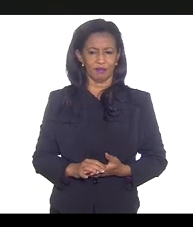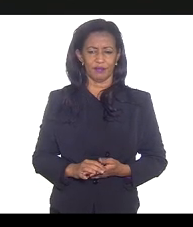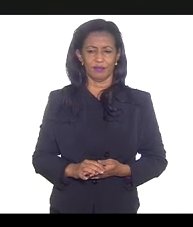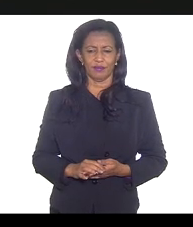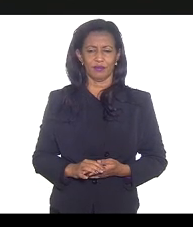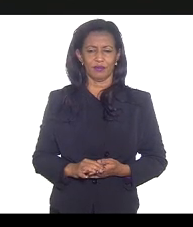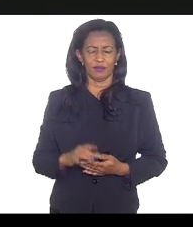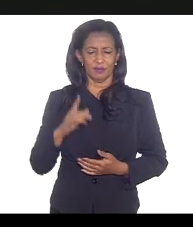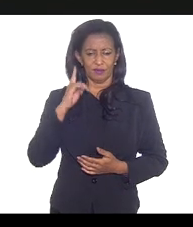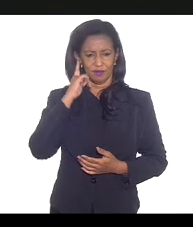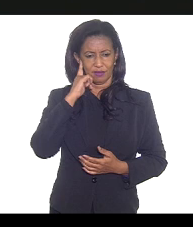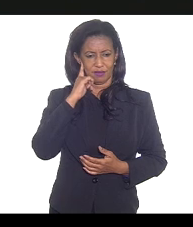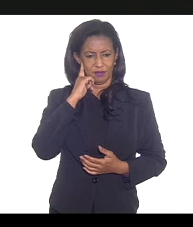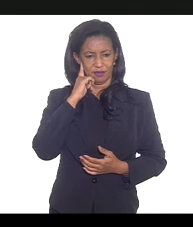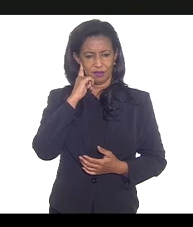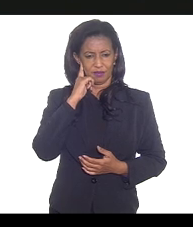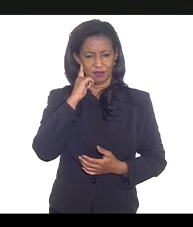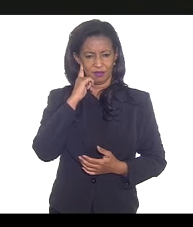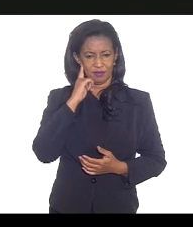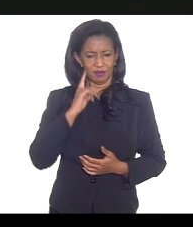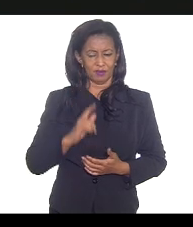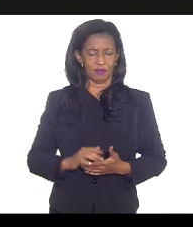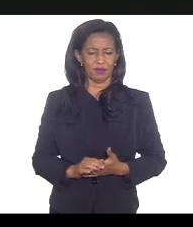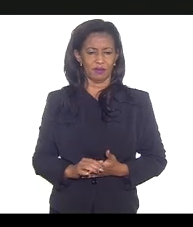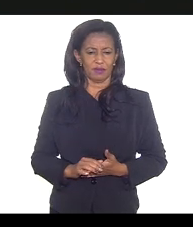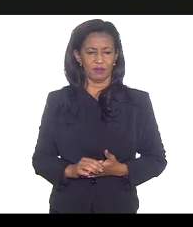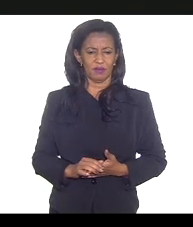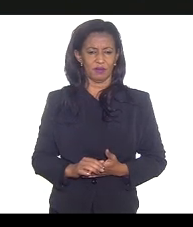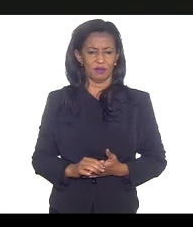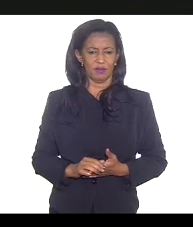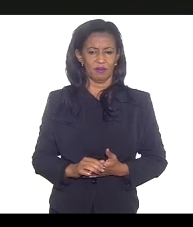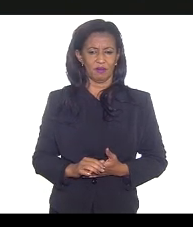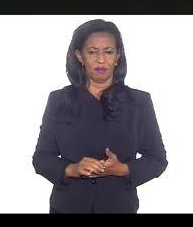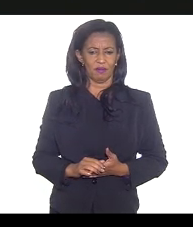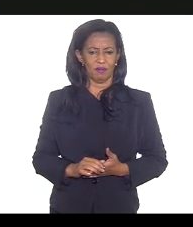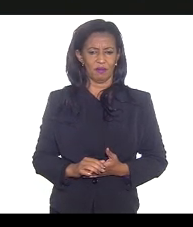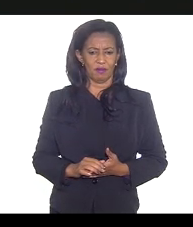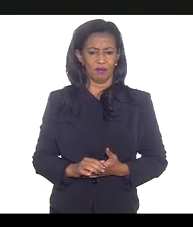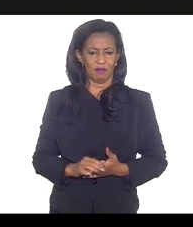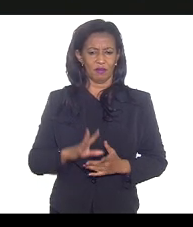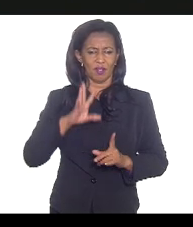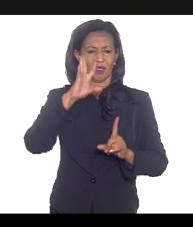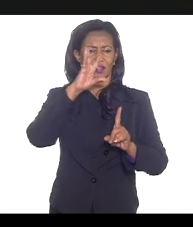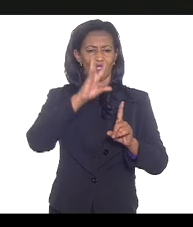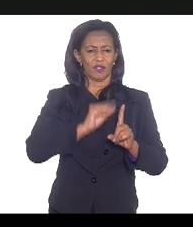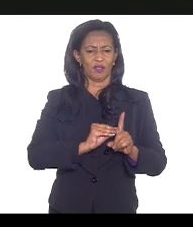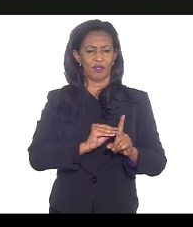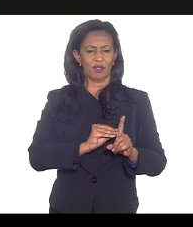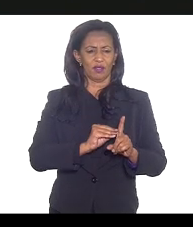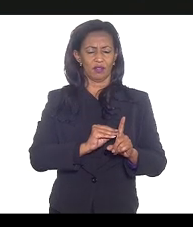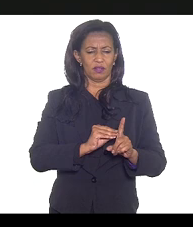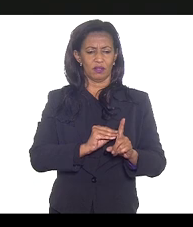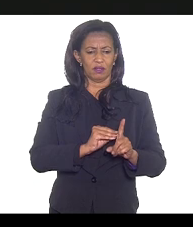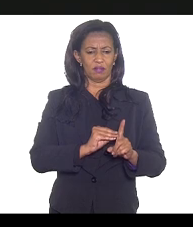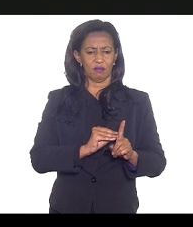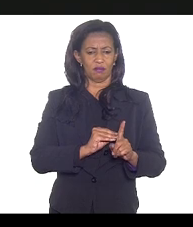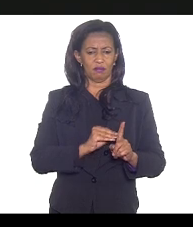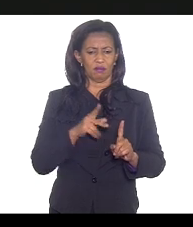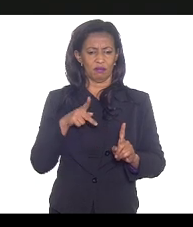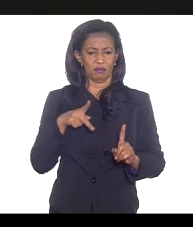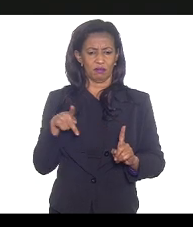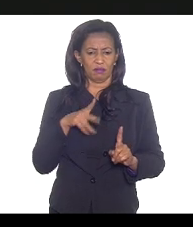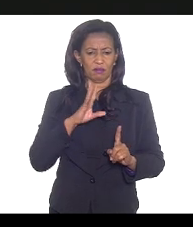nem fazer... Um momentinho, Flávia. Eliane, seu microfone está aberto. Peço para fechar, por favor, Eliane. Professora